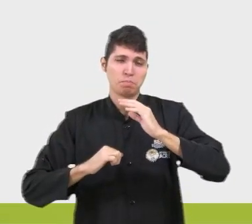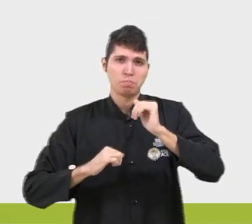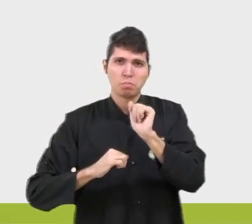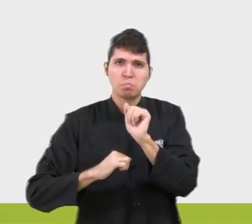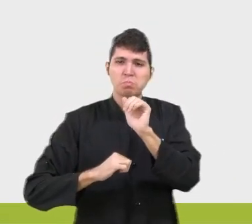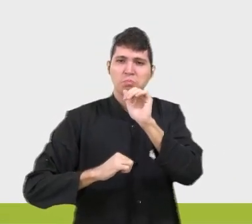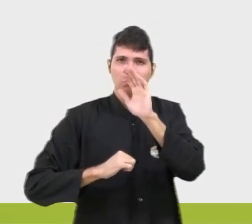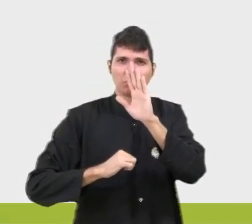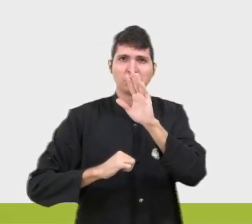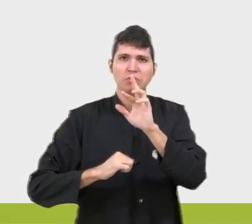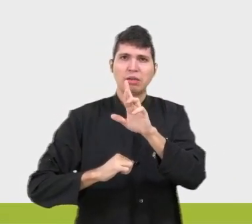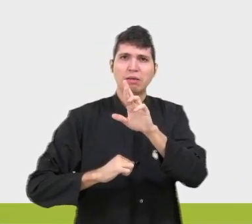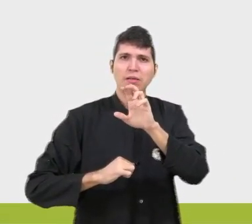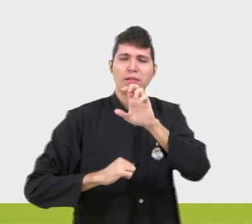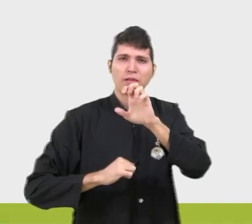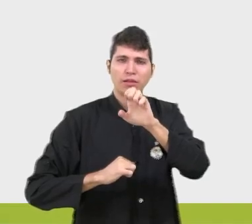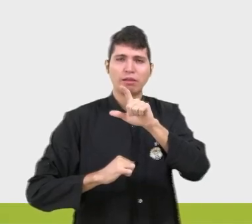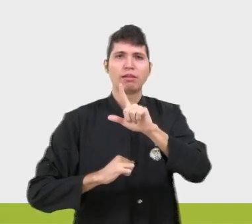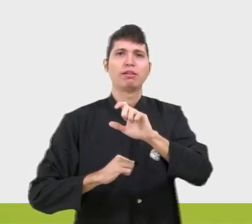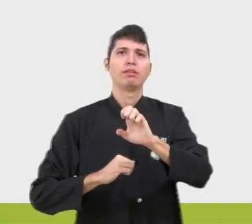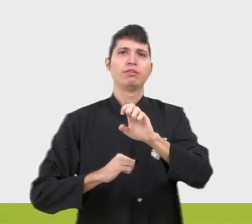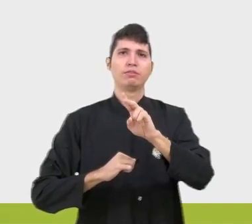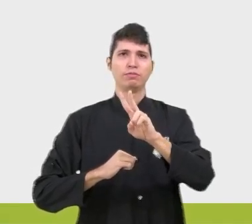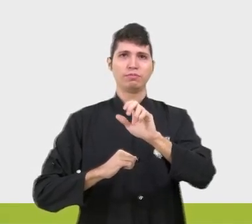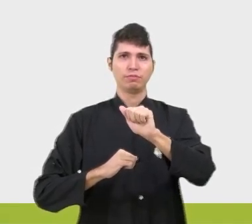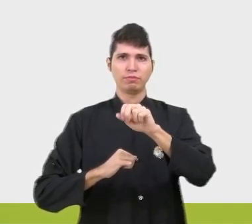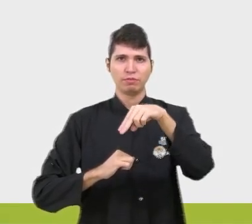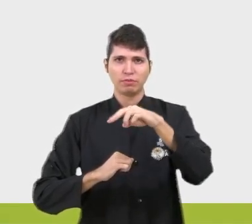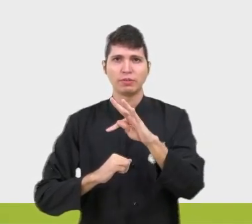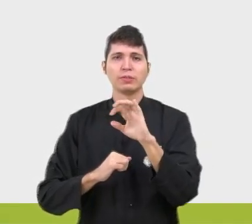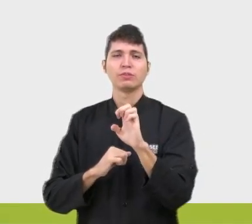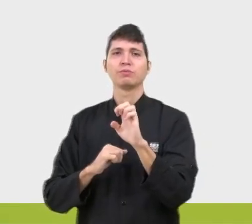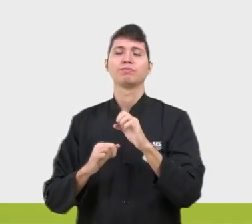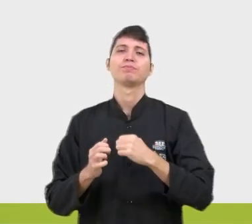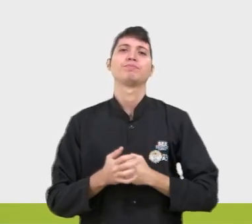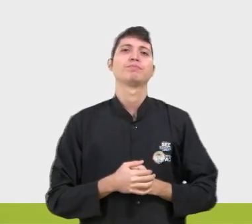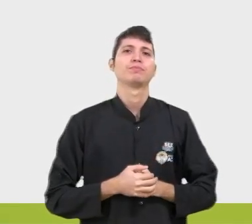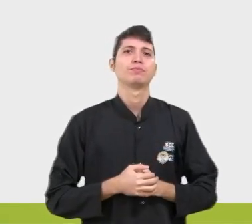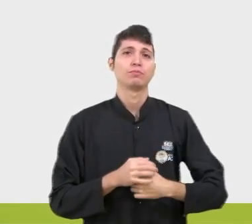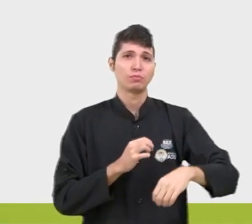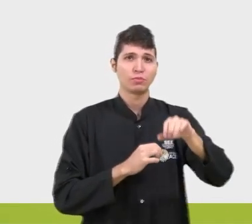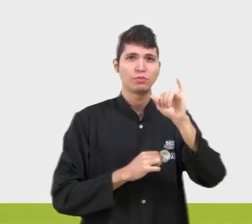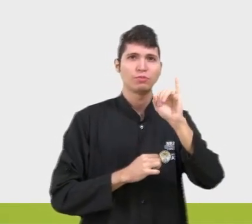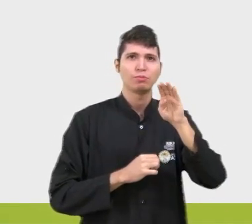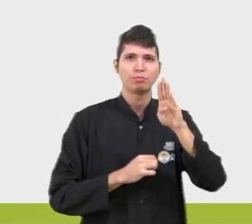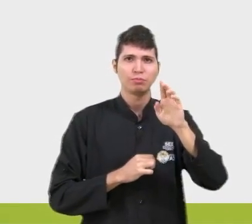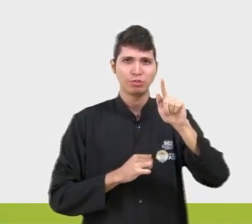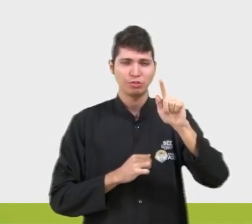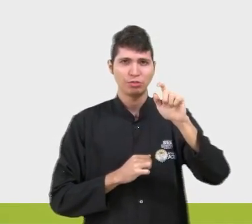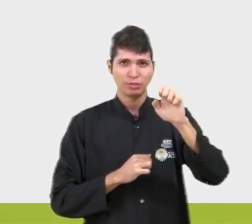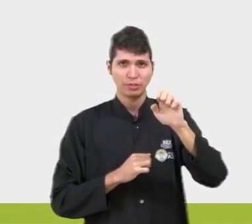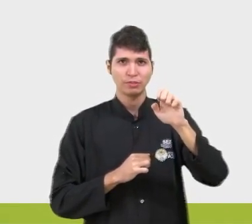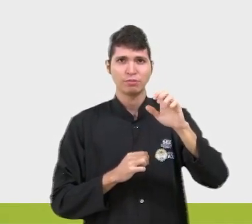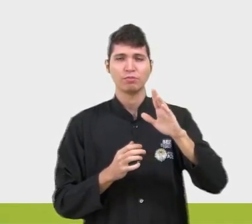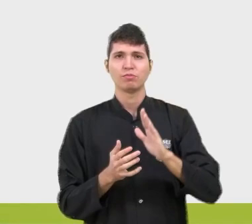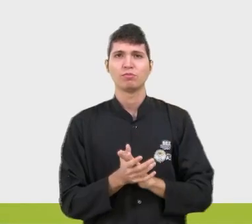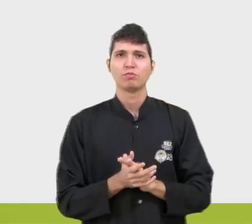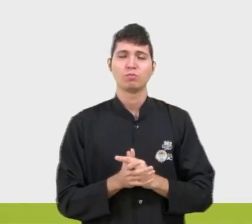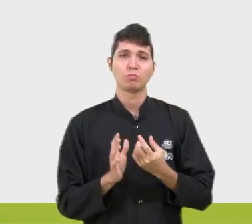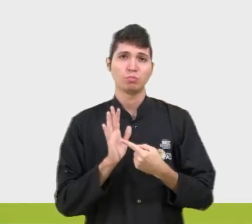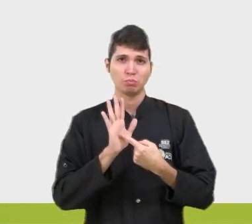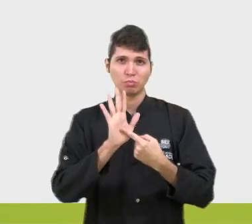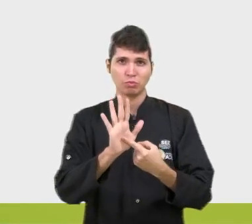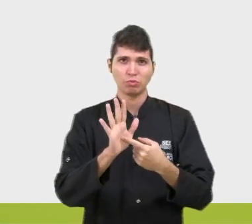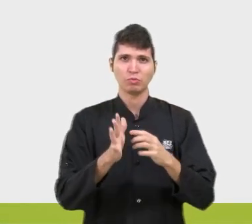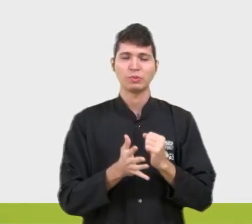tá? Desculpa. O IBGE fez essa divisão para facilitar as análises oficiais do país, tais como número